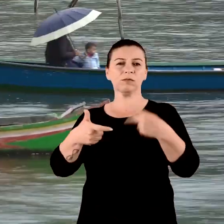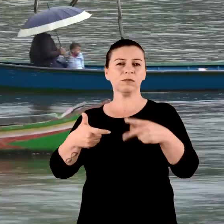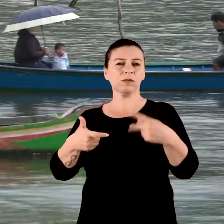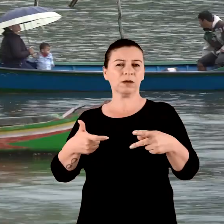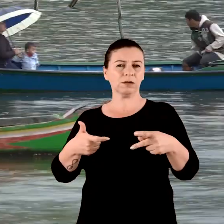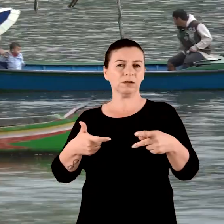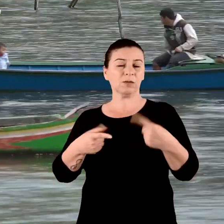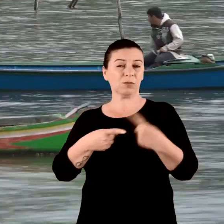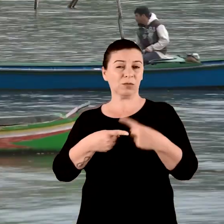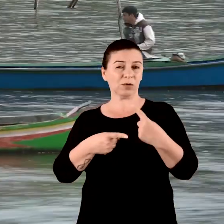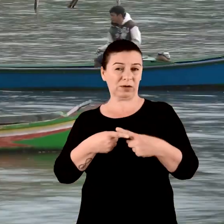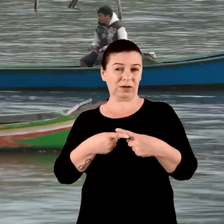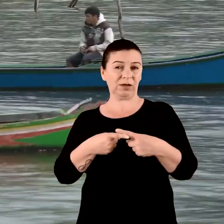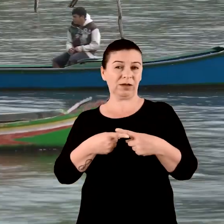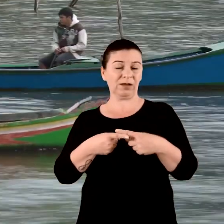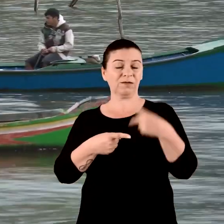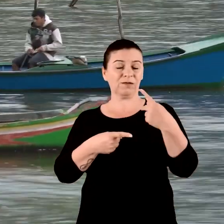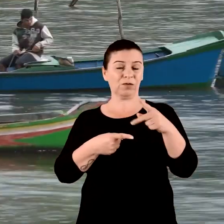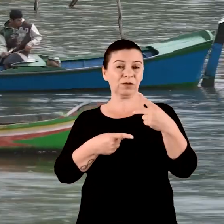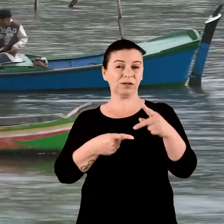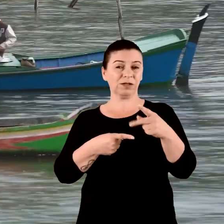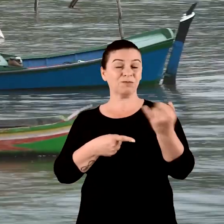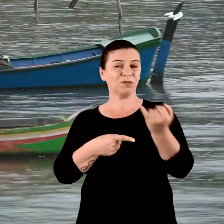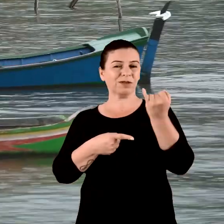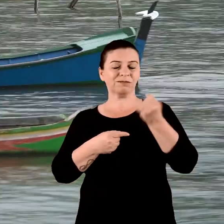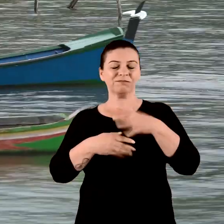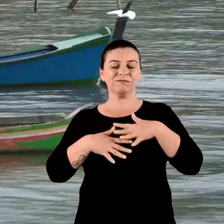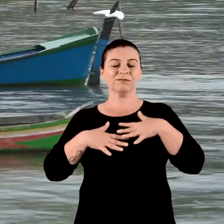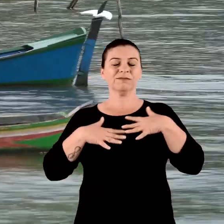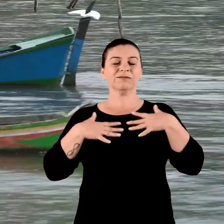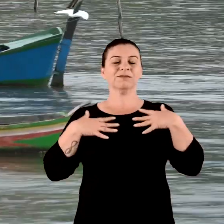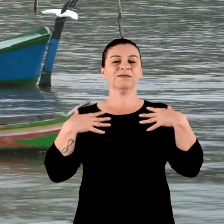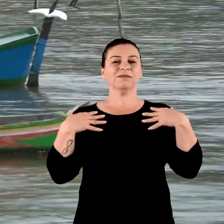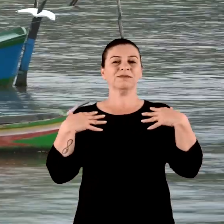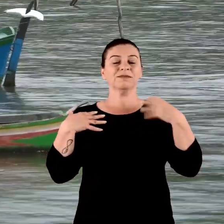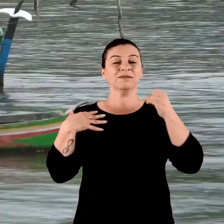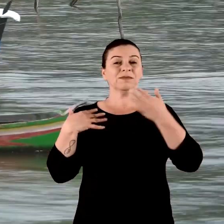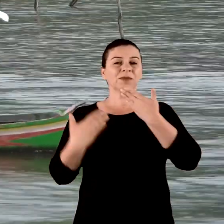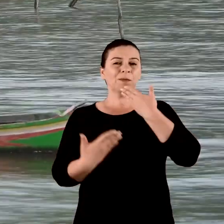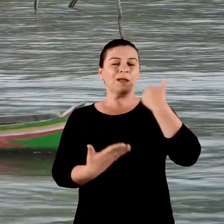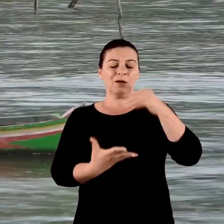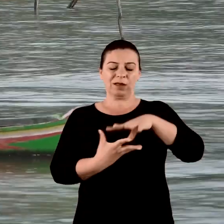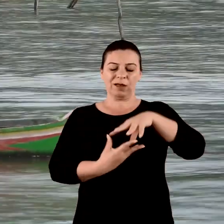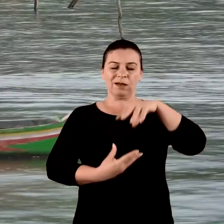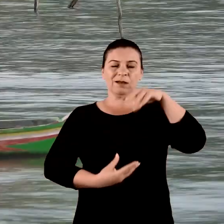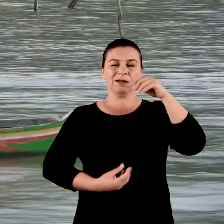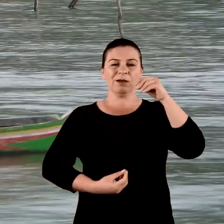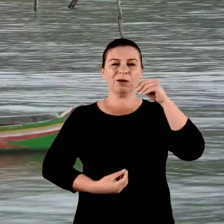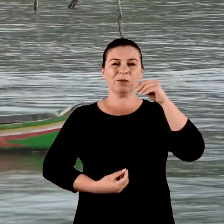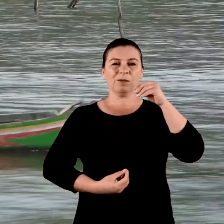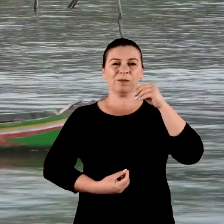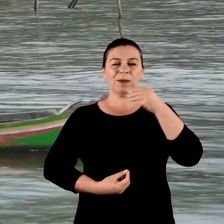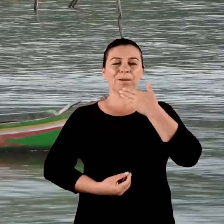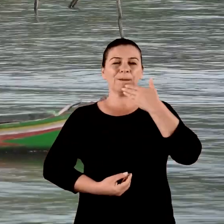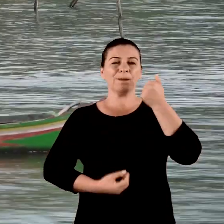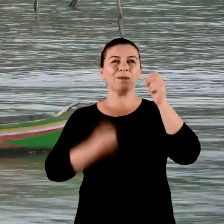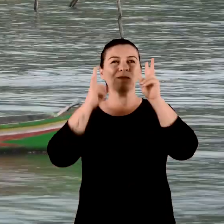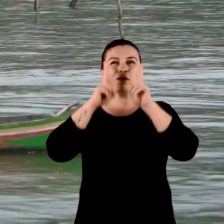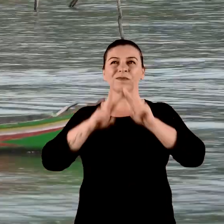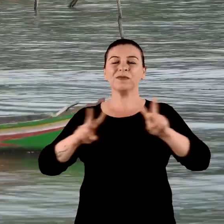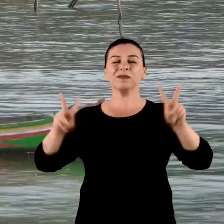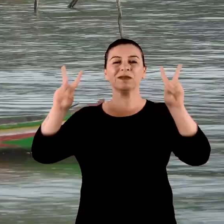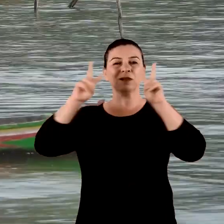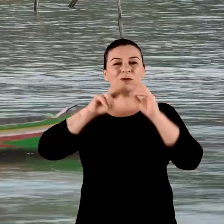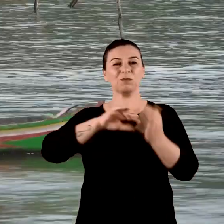desse? Porque você sai engrandecido. E você melhorando a tua alma, melhorando a tua visão